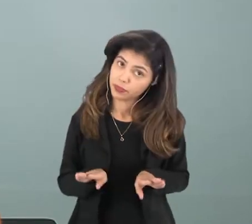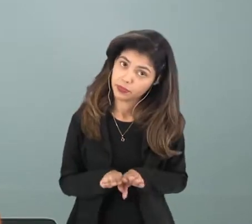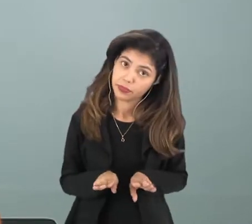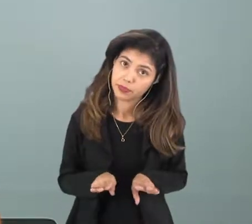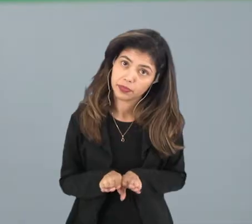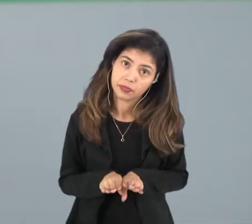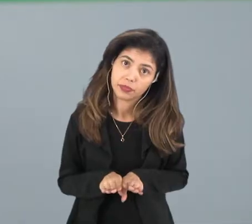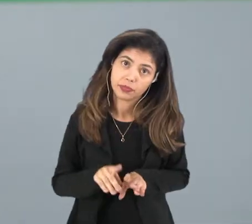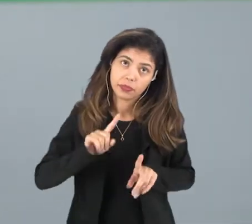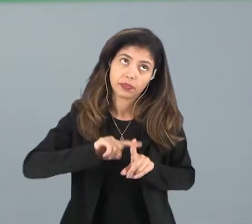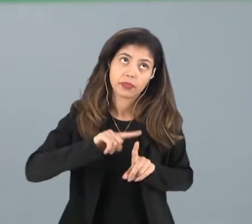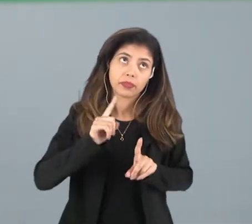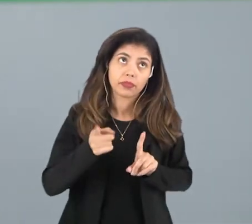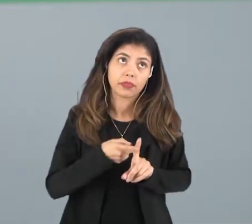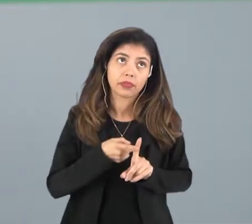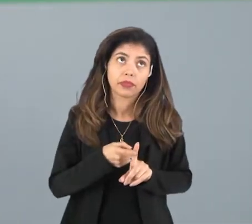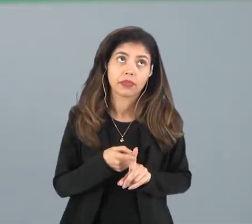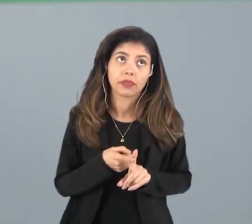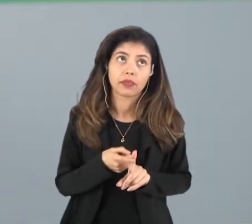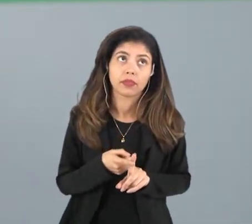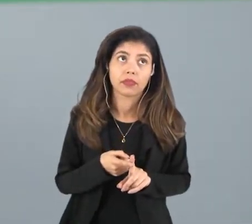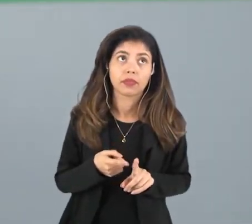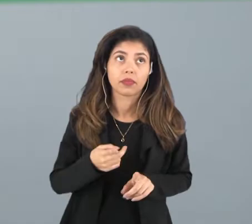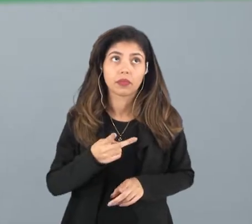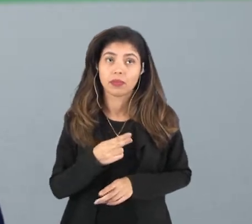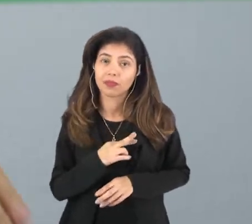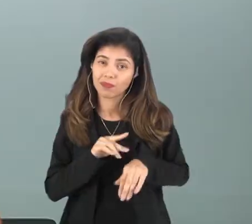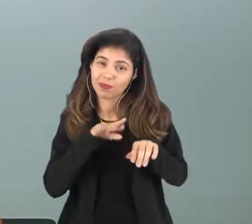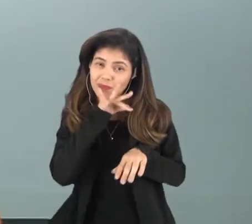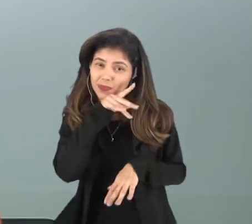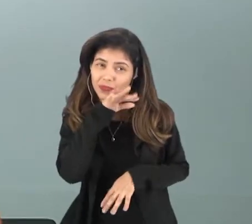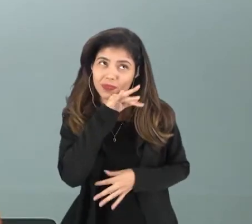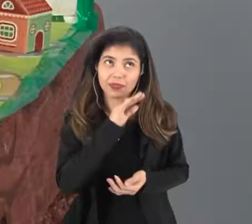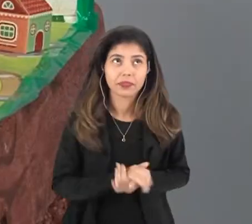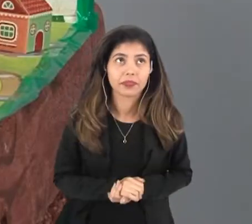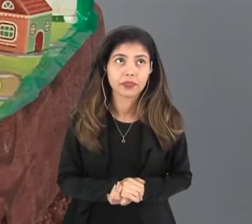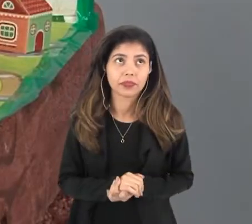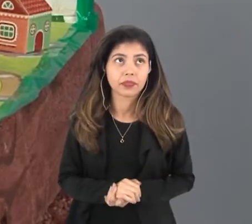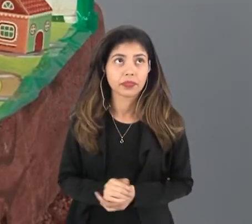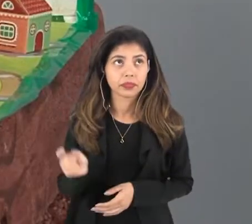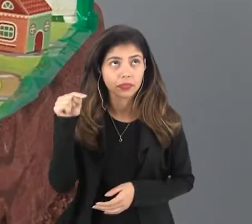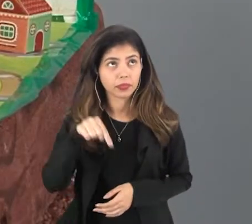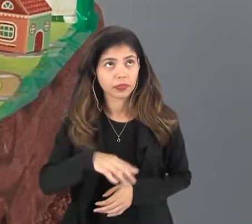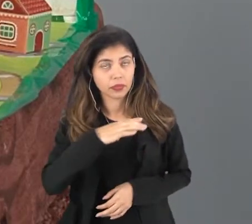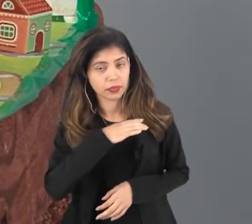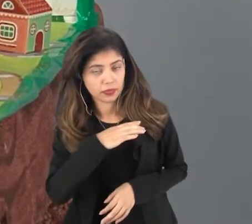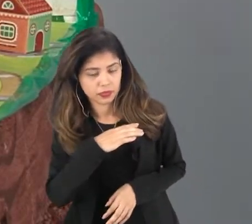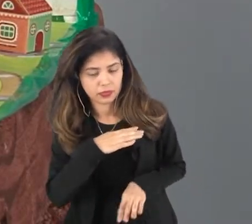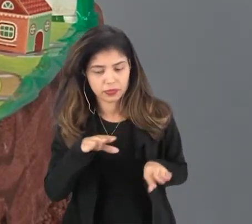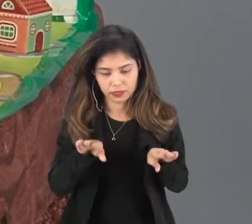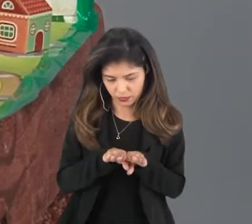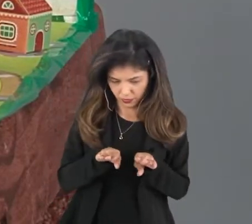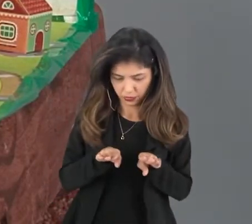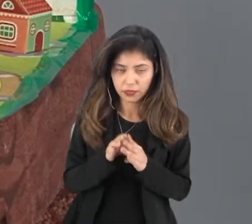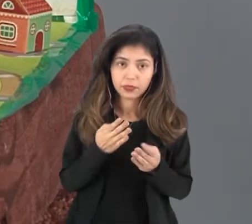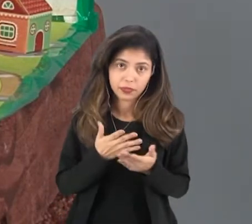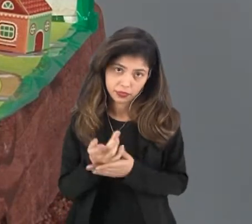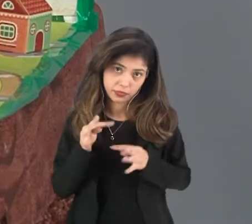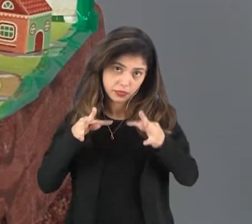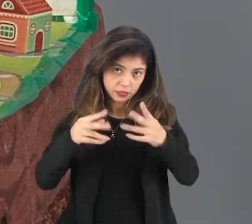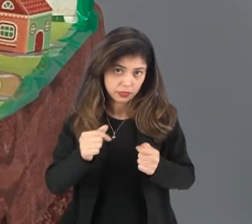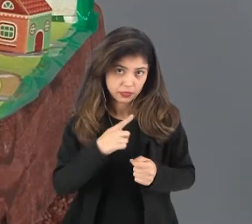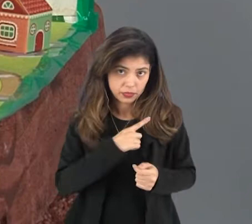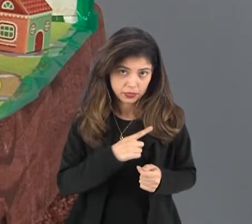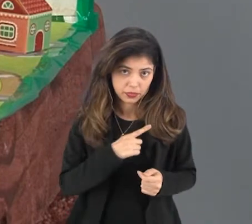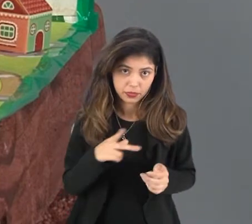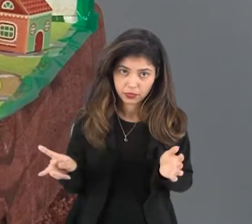com a gravidez de risco, né? Estava com a gravidez de risco e ela veio aqui para a cidade, ó, em busca de ter